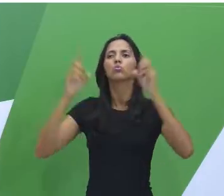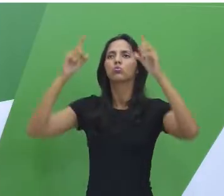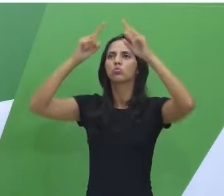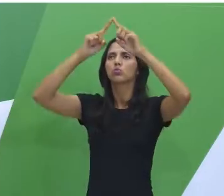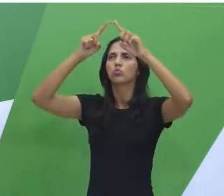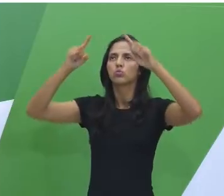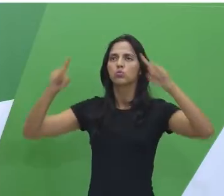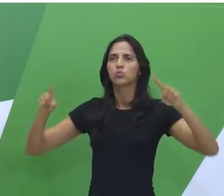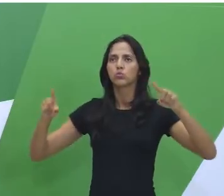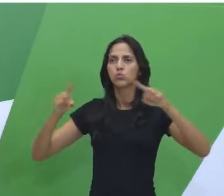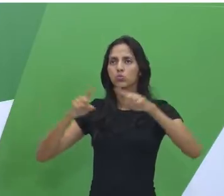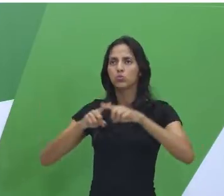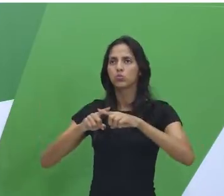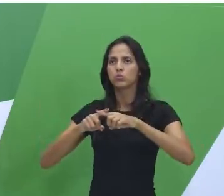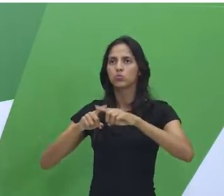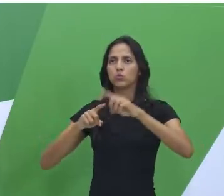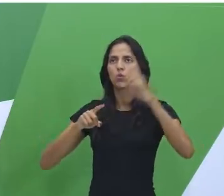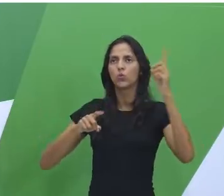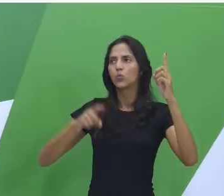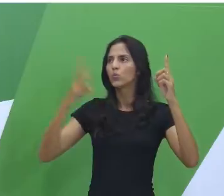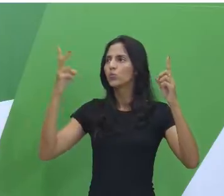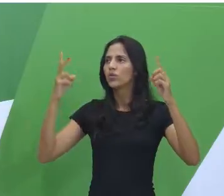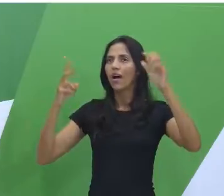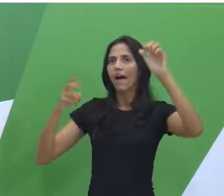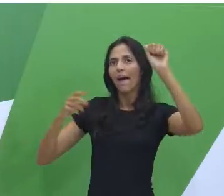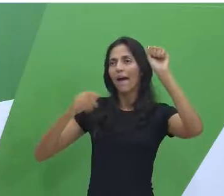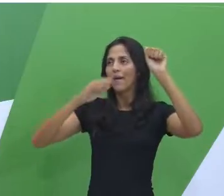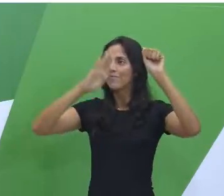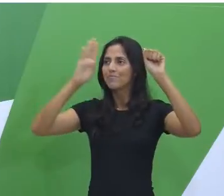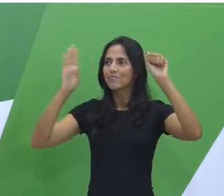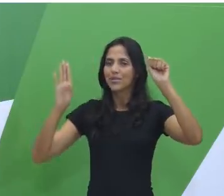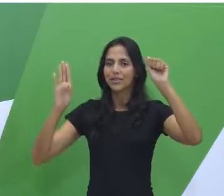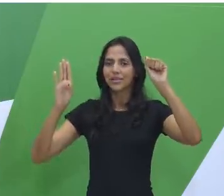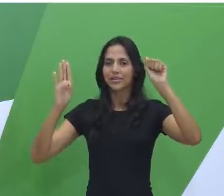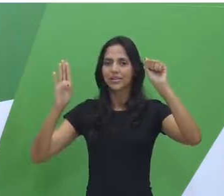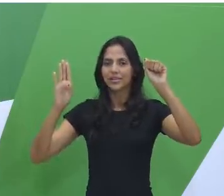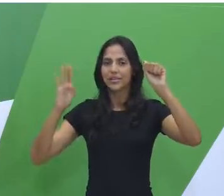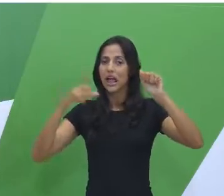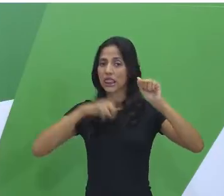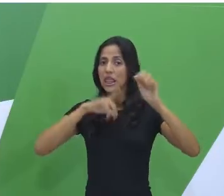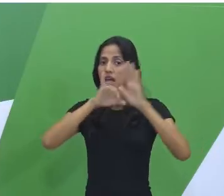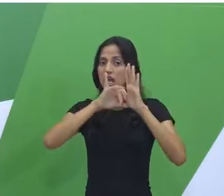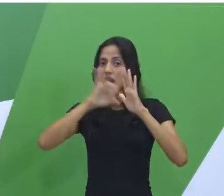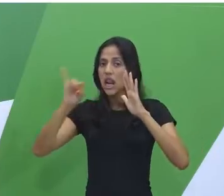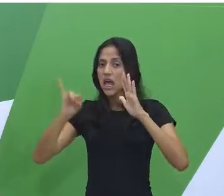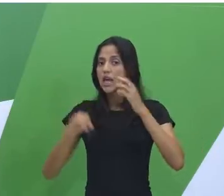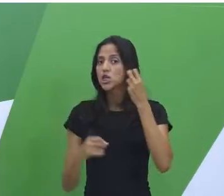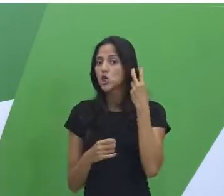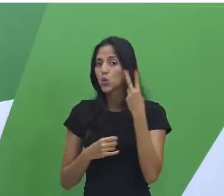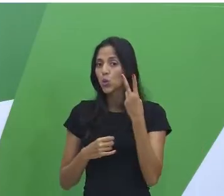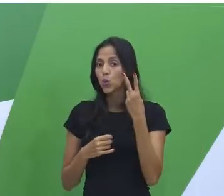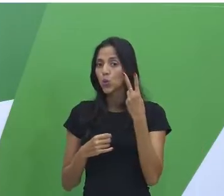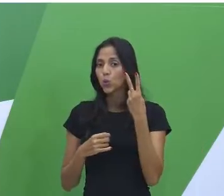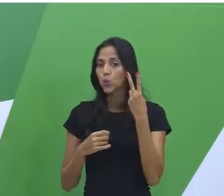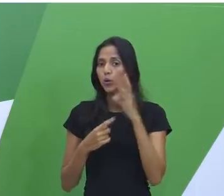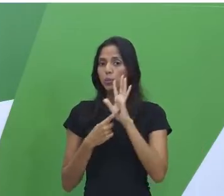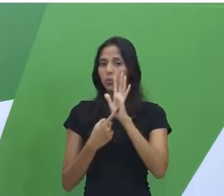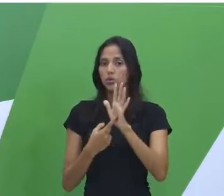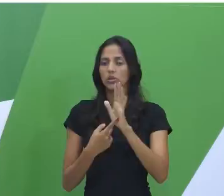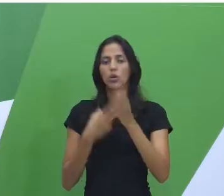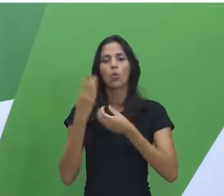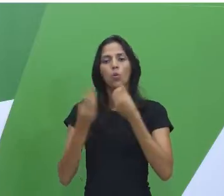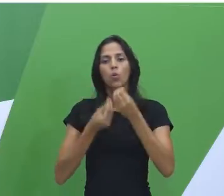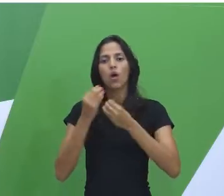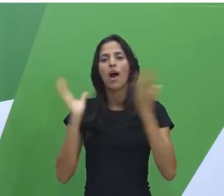ângulo formado por eles. Então, observe que foi apresentado 2 leis. Agora, nós vamos ver a